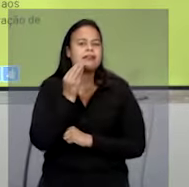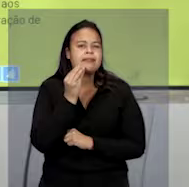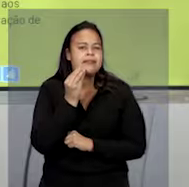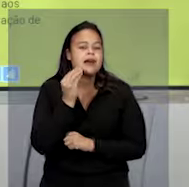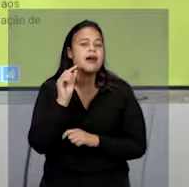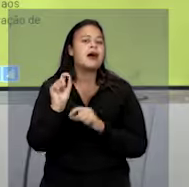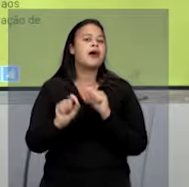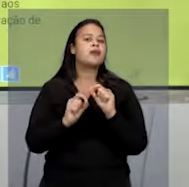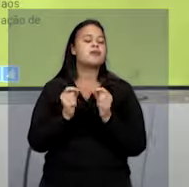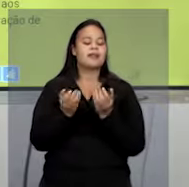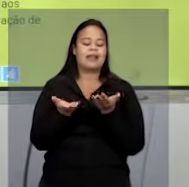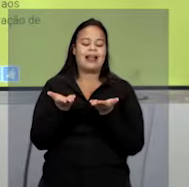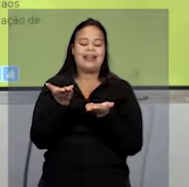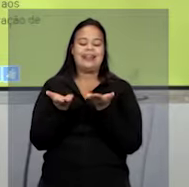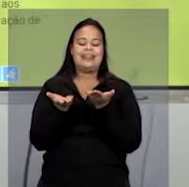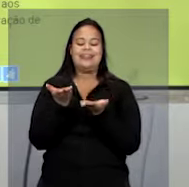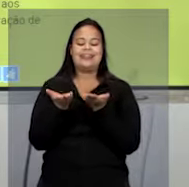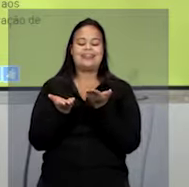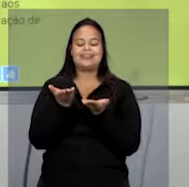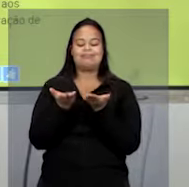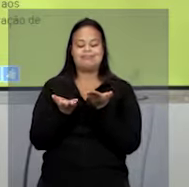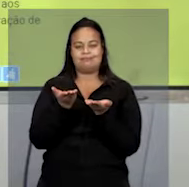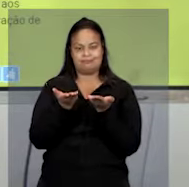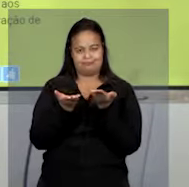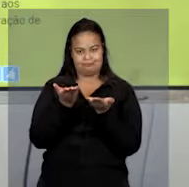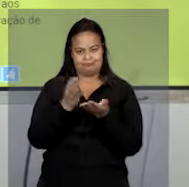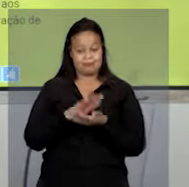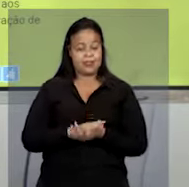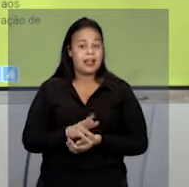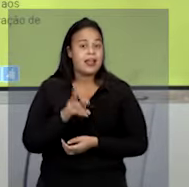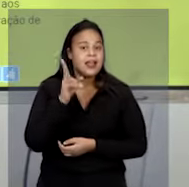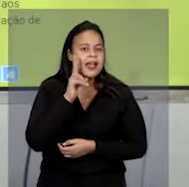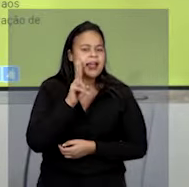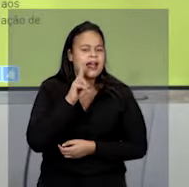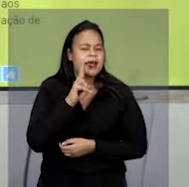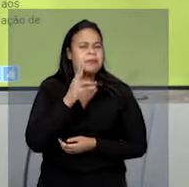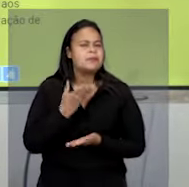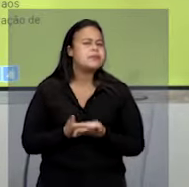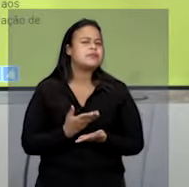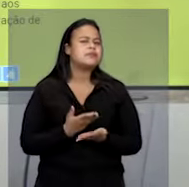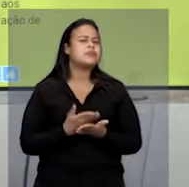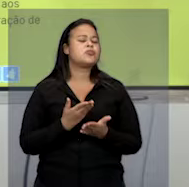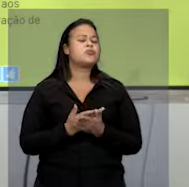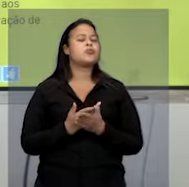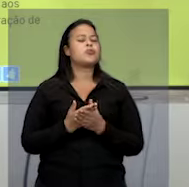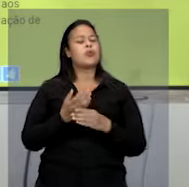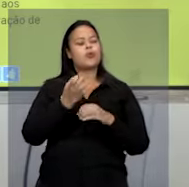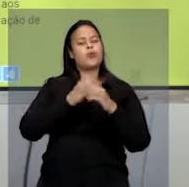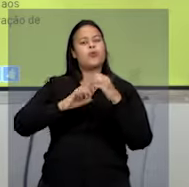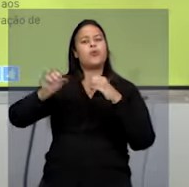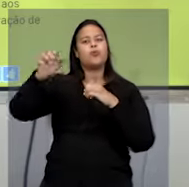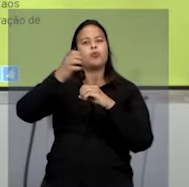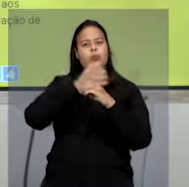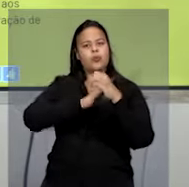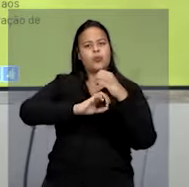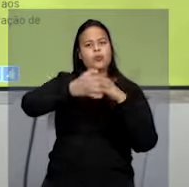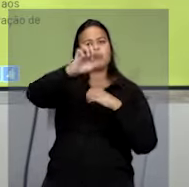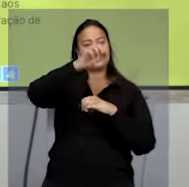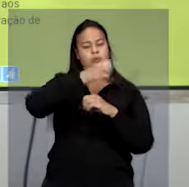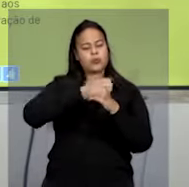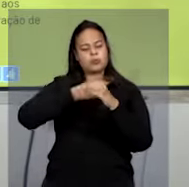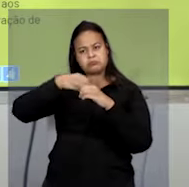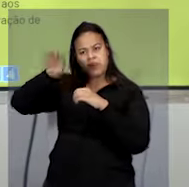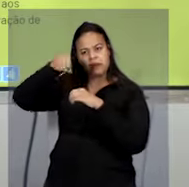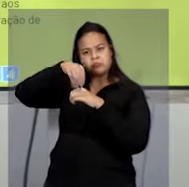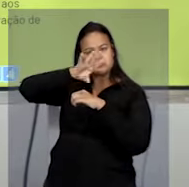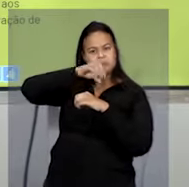essa estabilidade. Relembre lá quando você estudou distribuição eletrônica, quando você